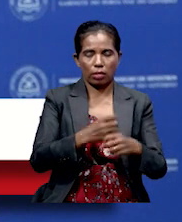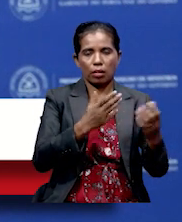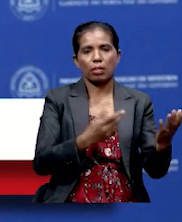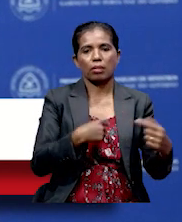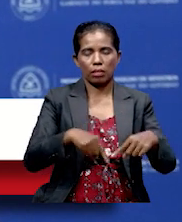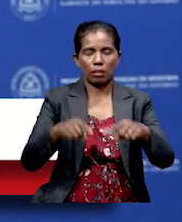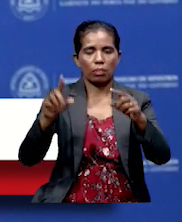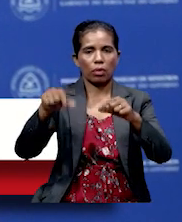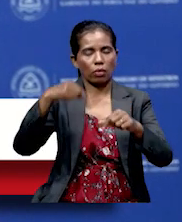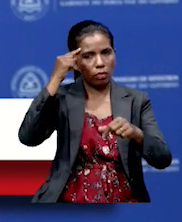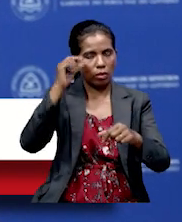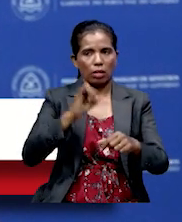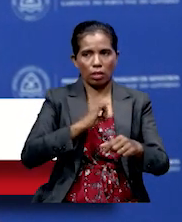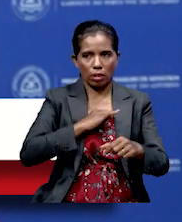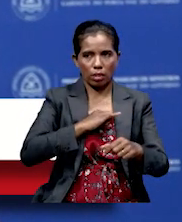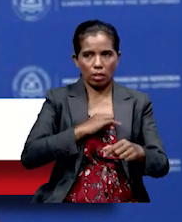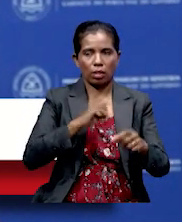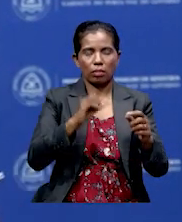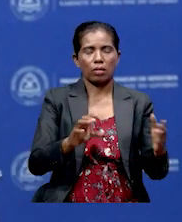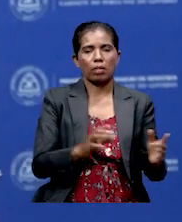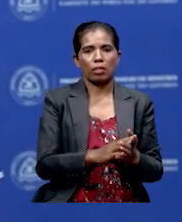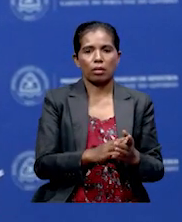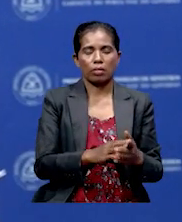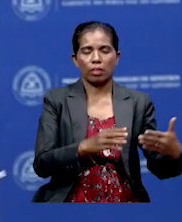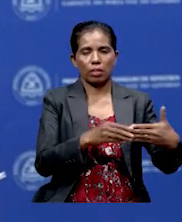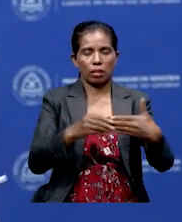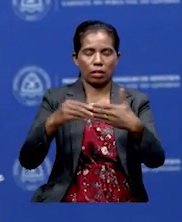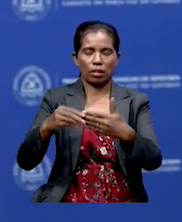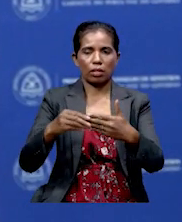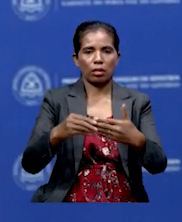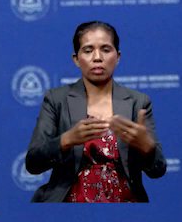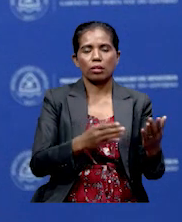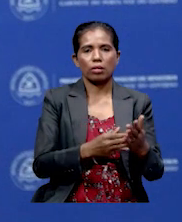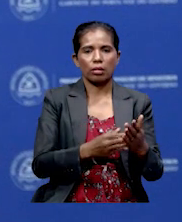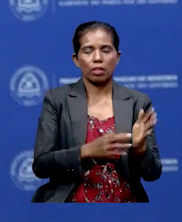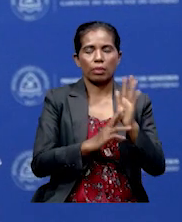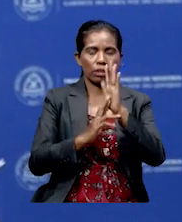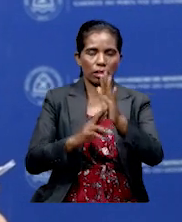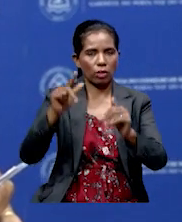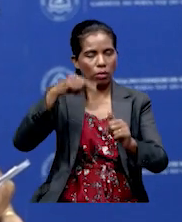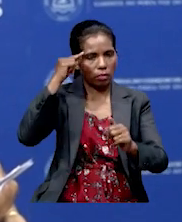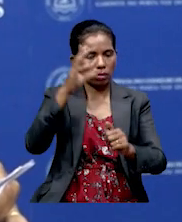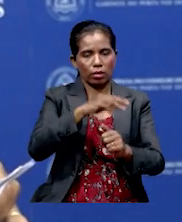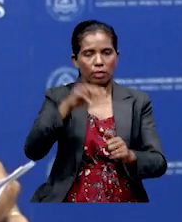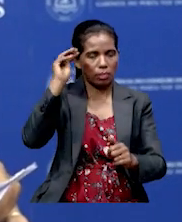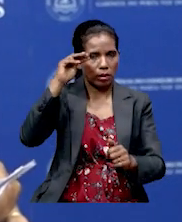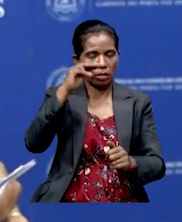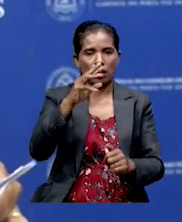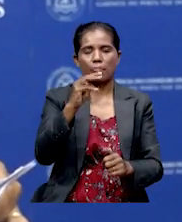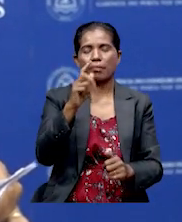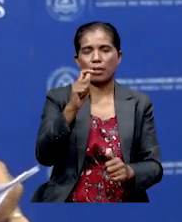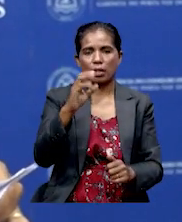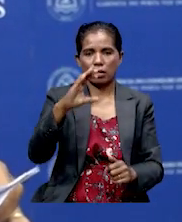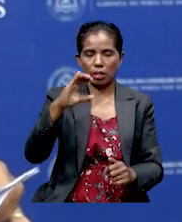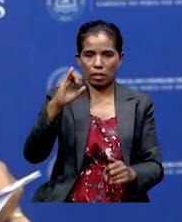nian, haura se que sei chefe a delegação governo nian, ministro da Presidência, Conselho Ministro, chefe a delegação